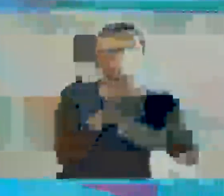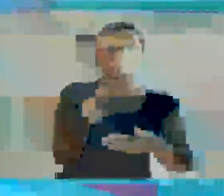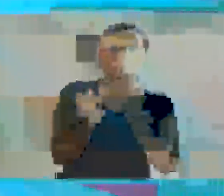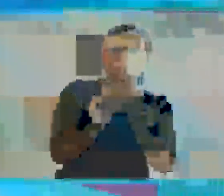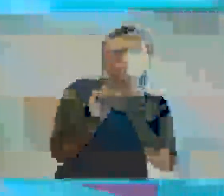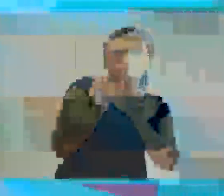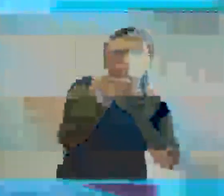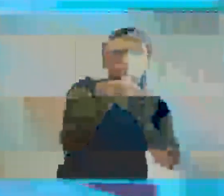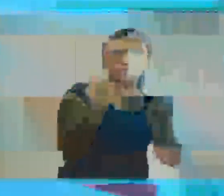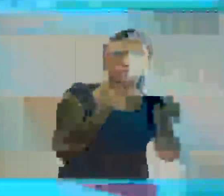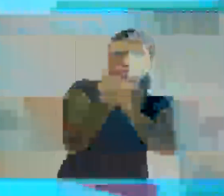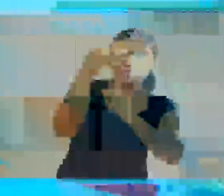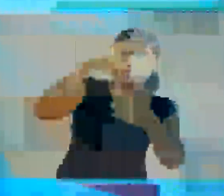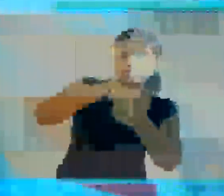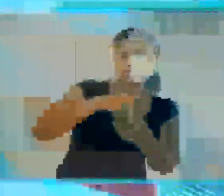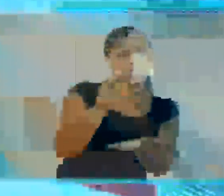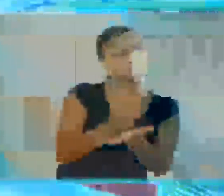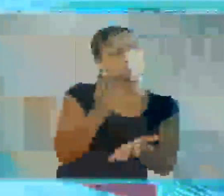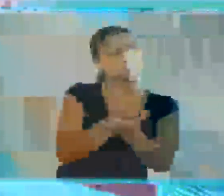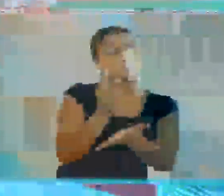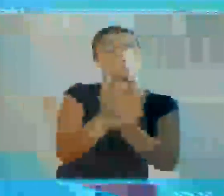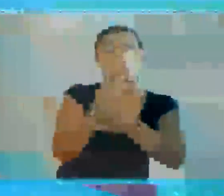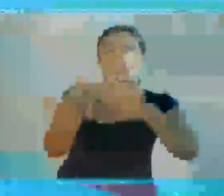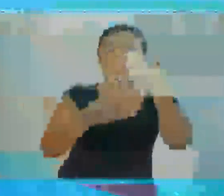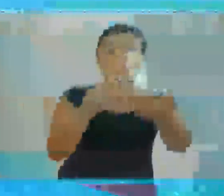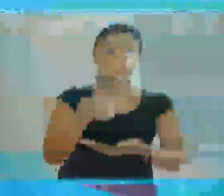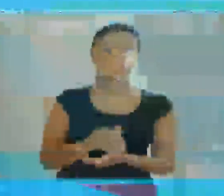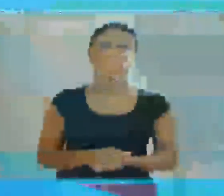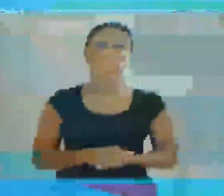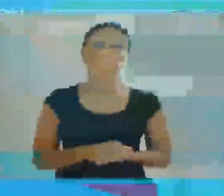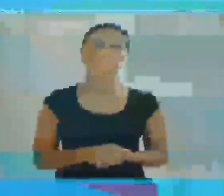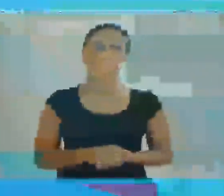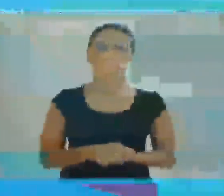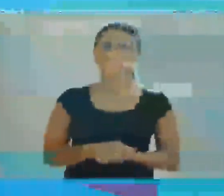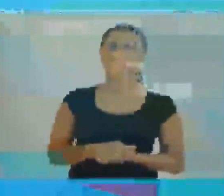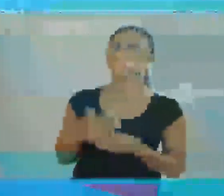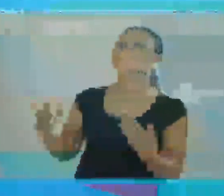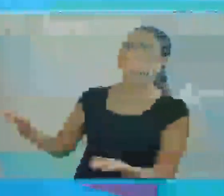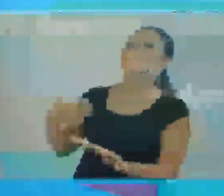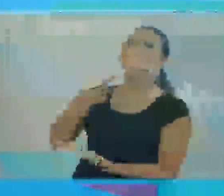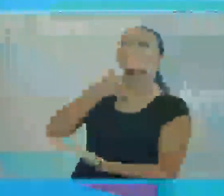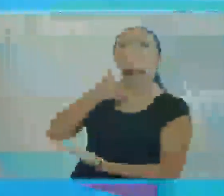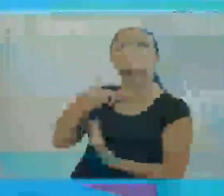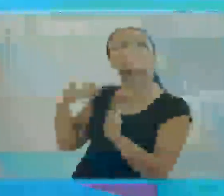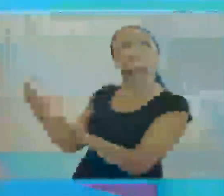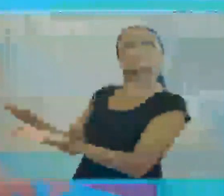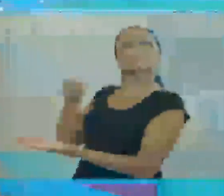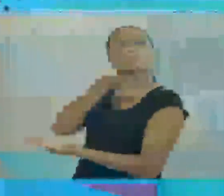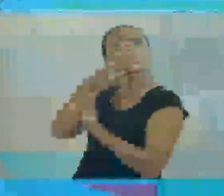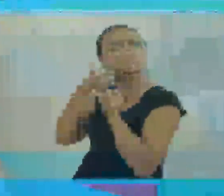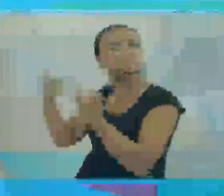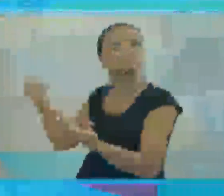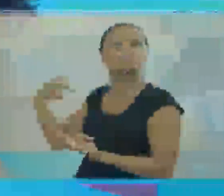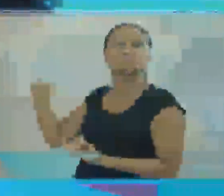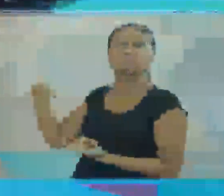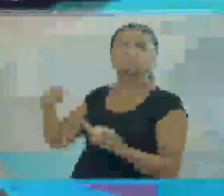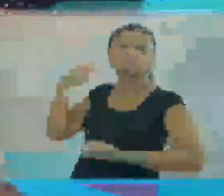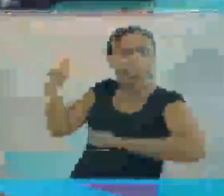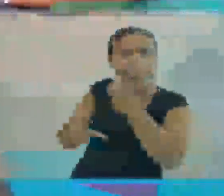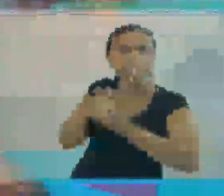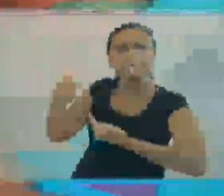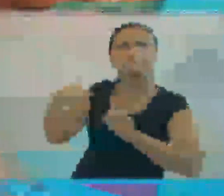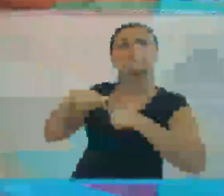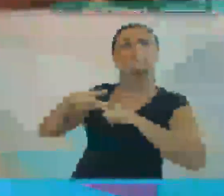coisa ou outra que não conseguimos fazer igual os atletas olímpicos, mas com a compensação aqui ou ali, a